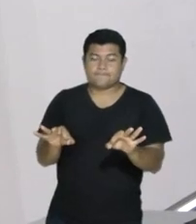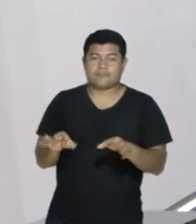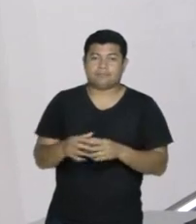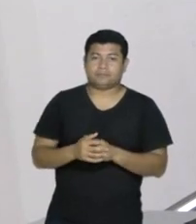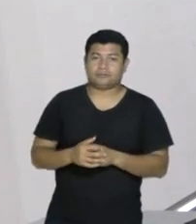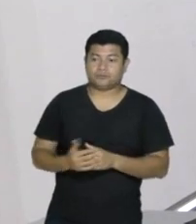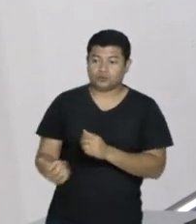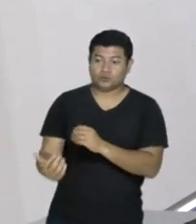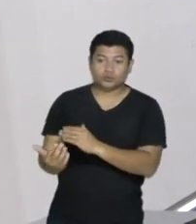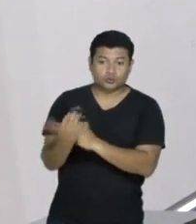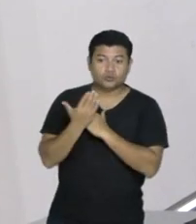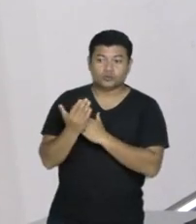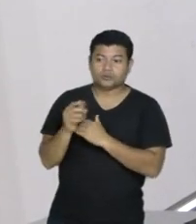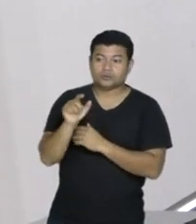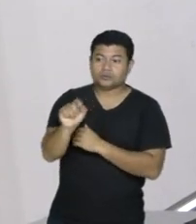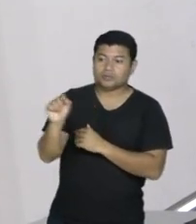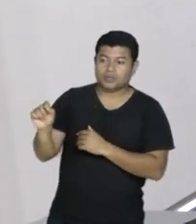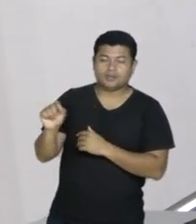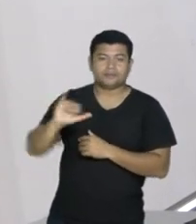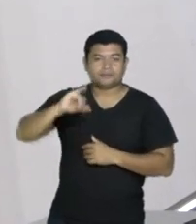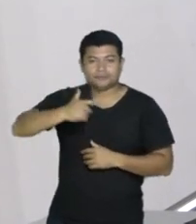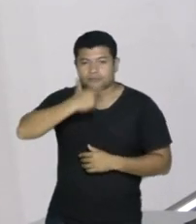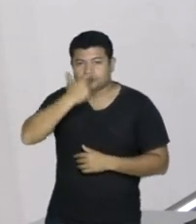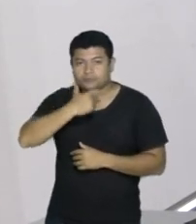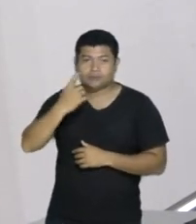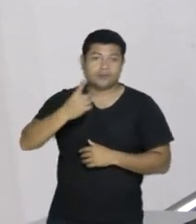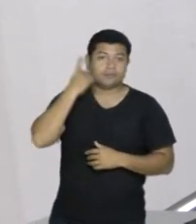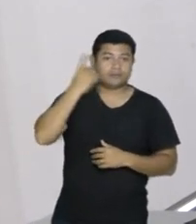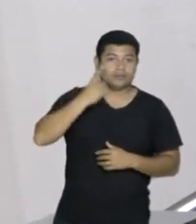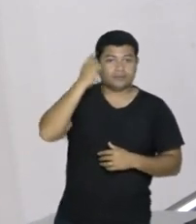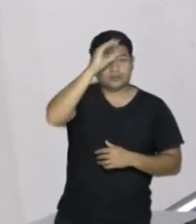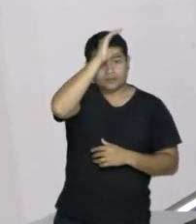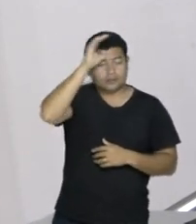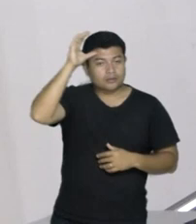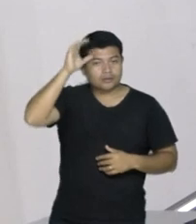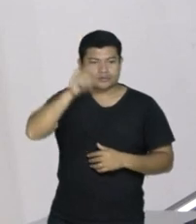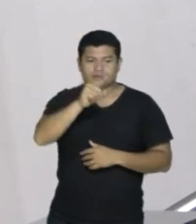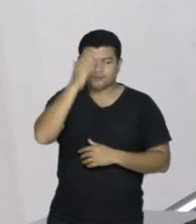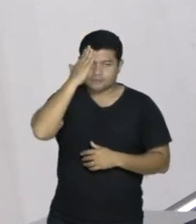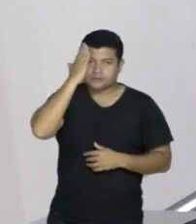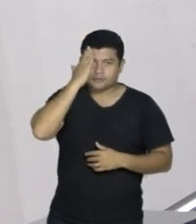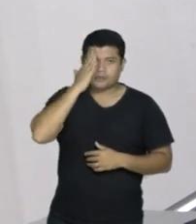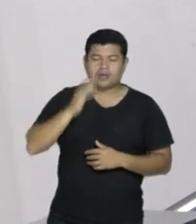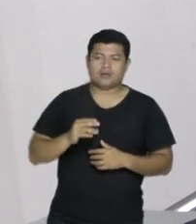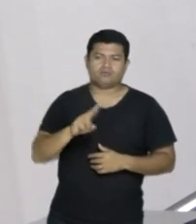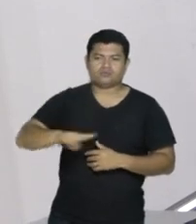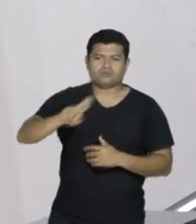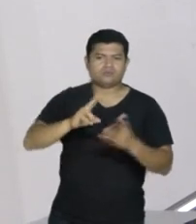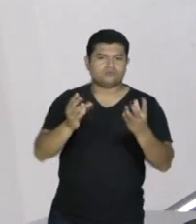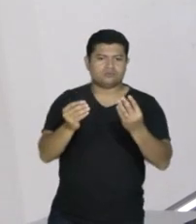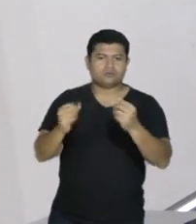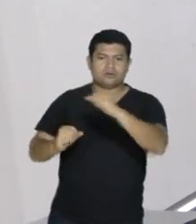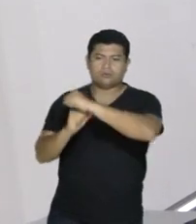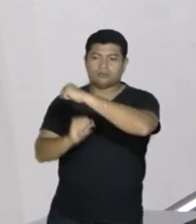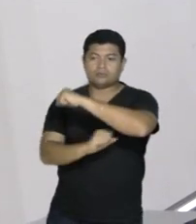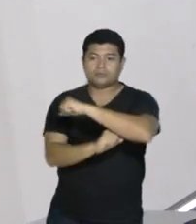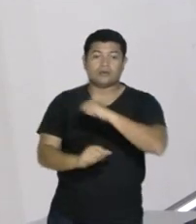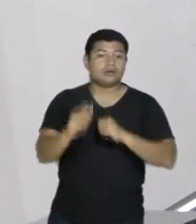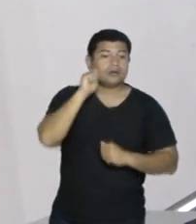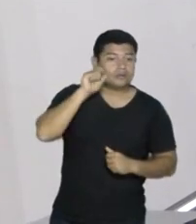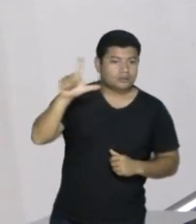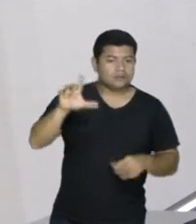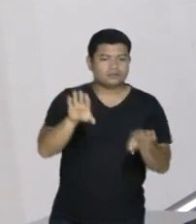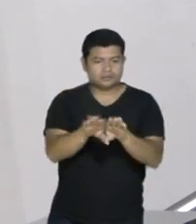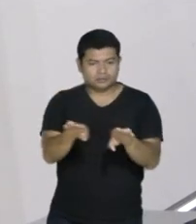dos deputados deputado Carlos Humberto também passou muitas vezes para aquela ponte Deputado antídio também que